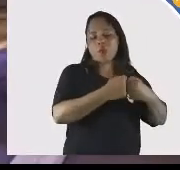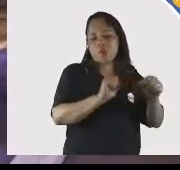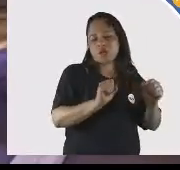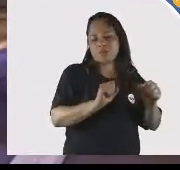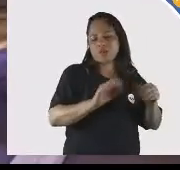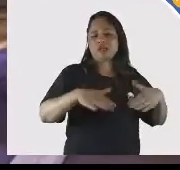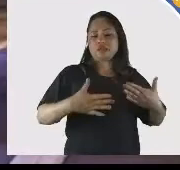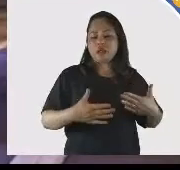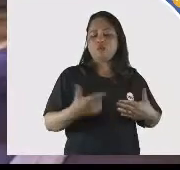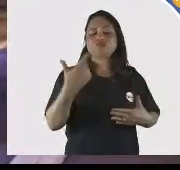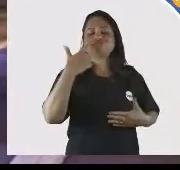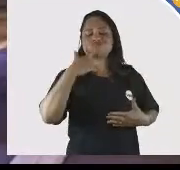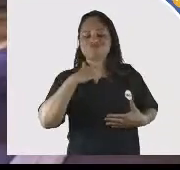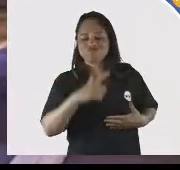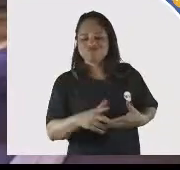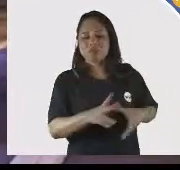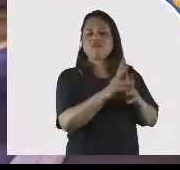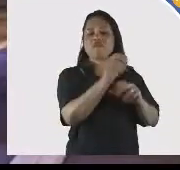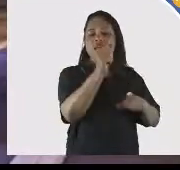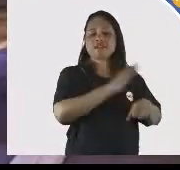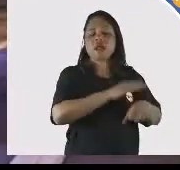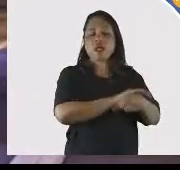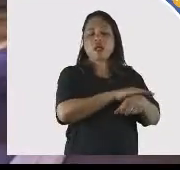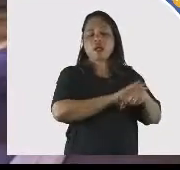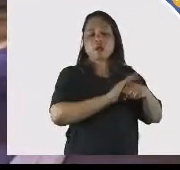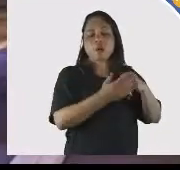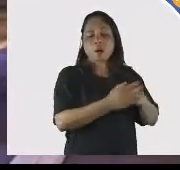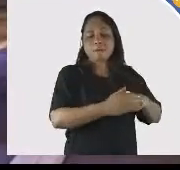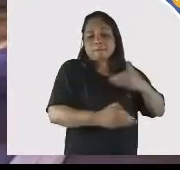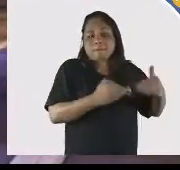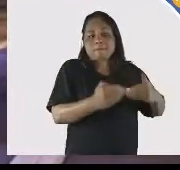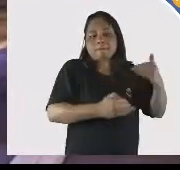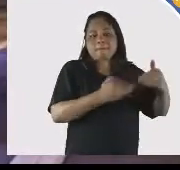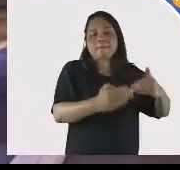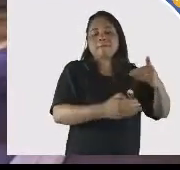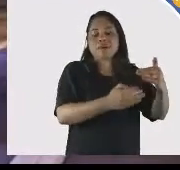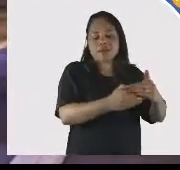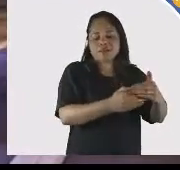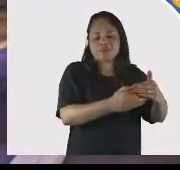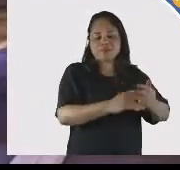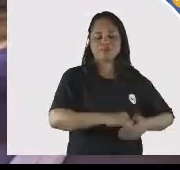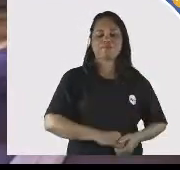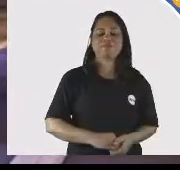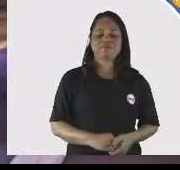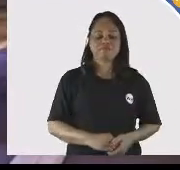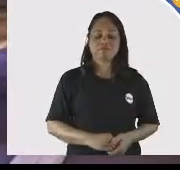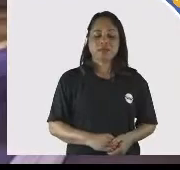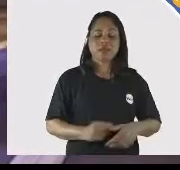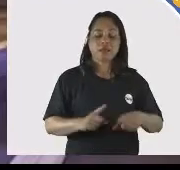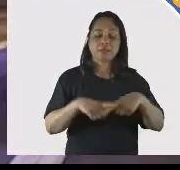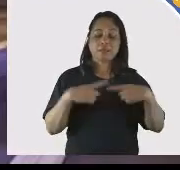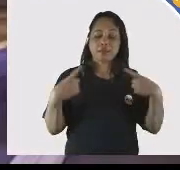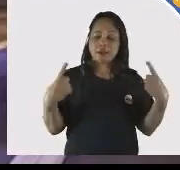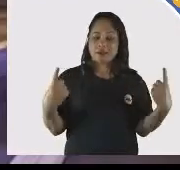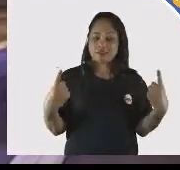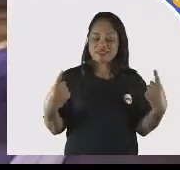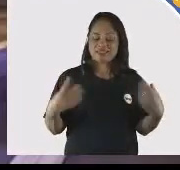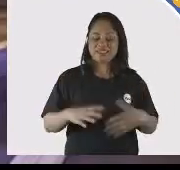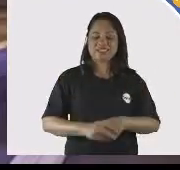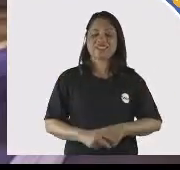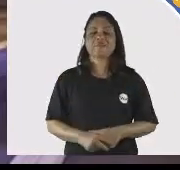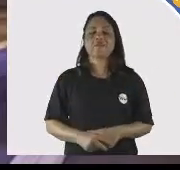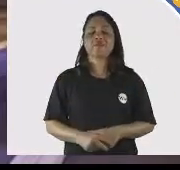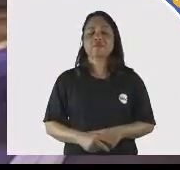viver melhor durante os dois anos um dia porém é